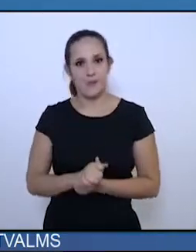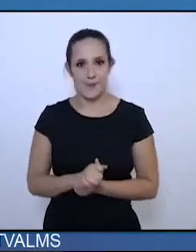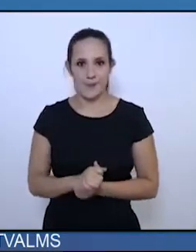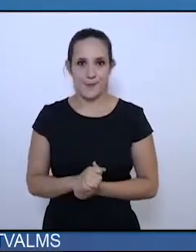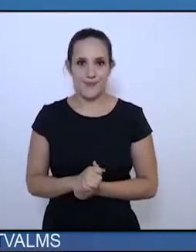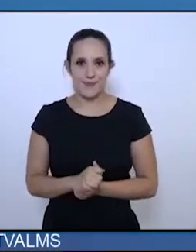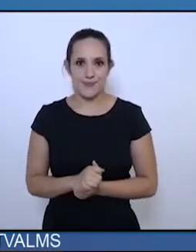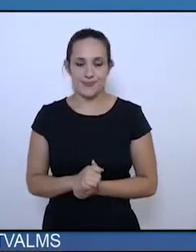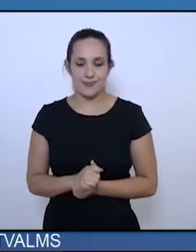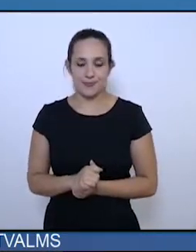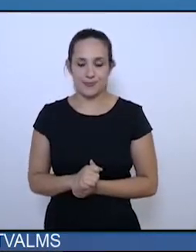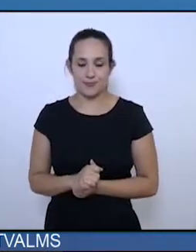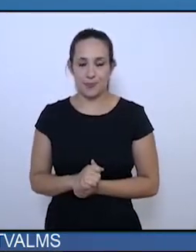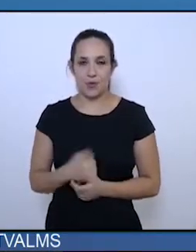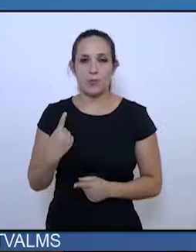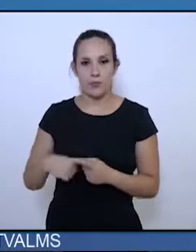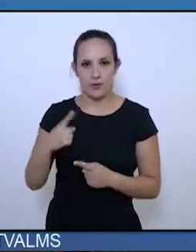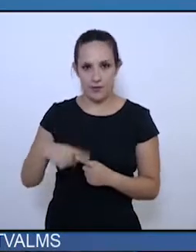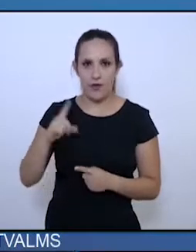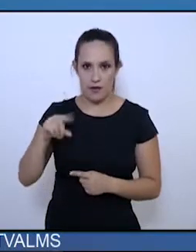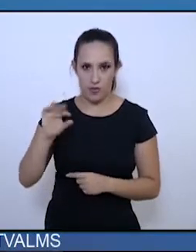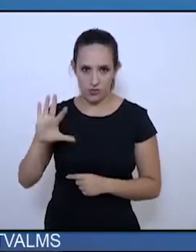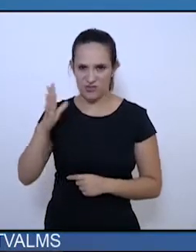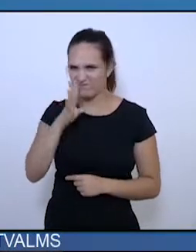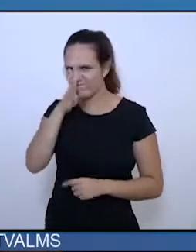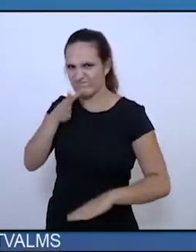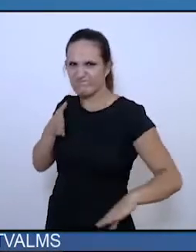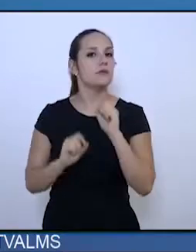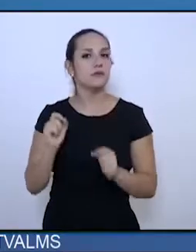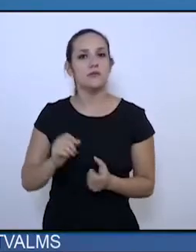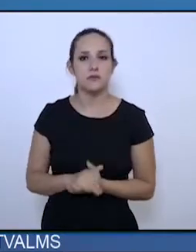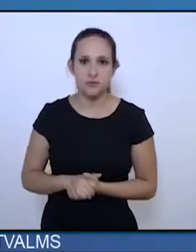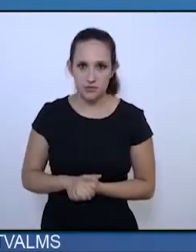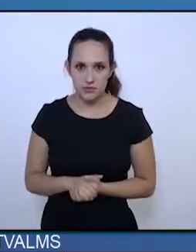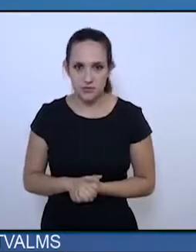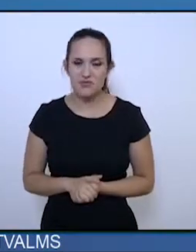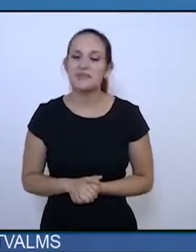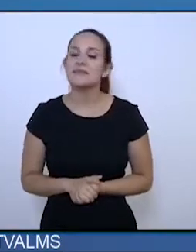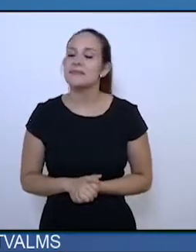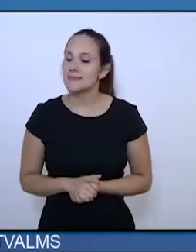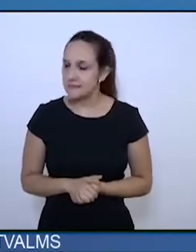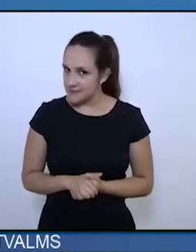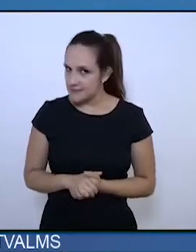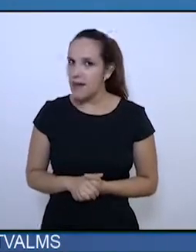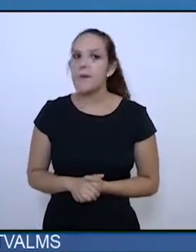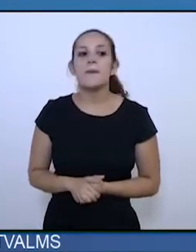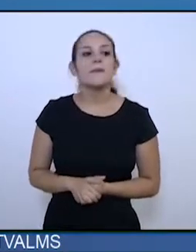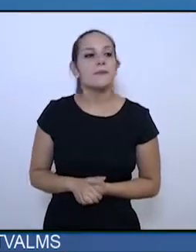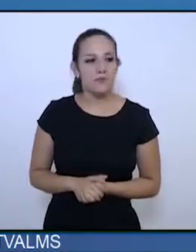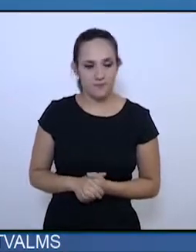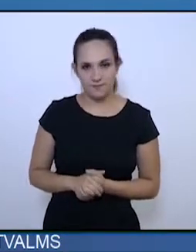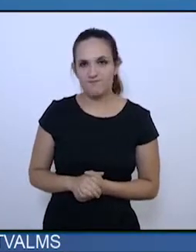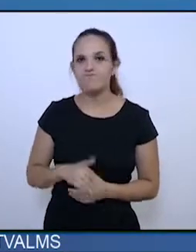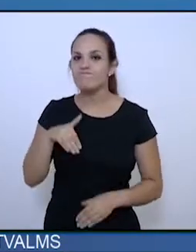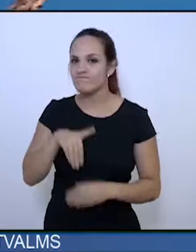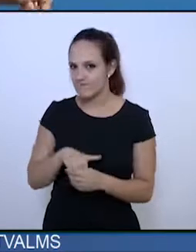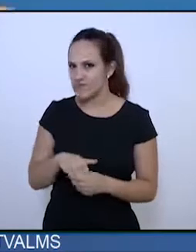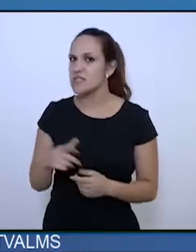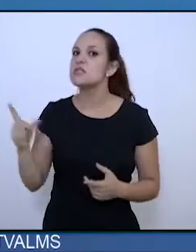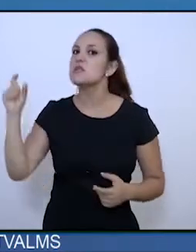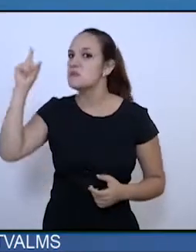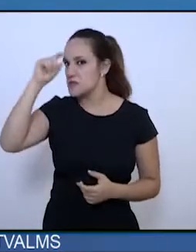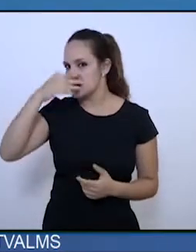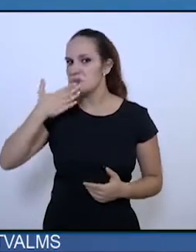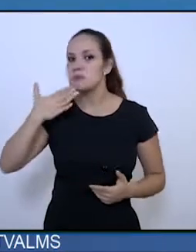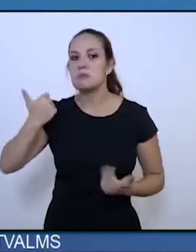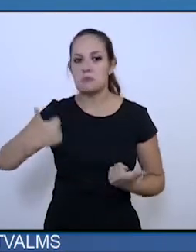da intervenção no Rio de Janeiro. O desgaste e o estrago para as eleições desse